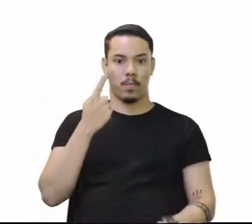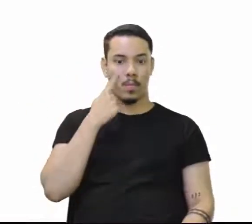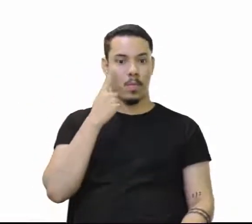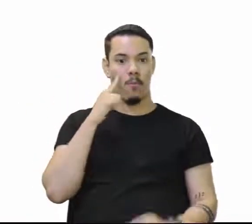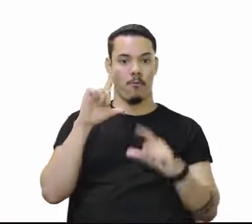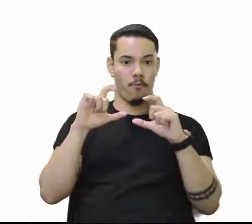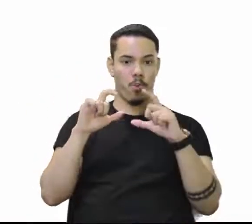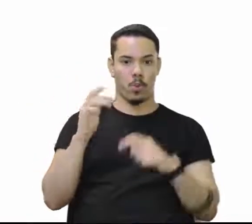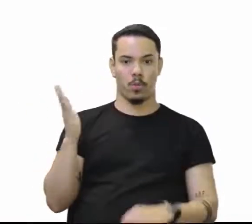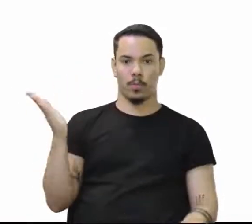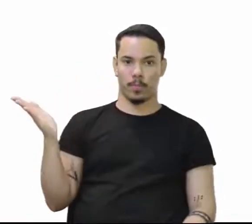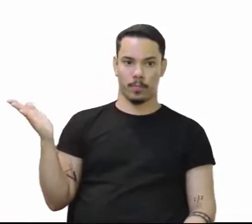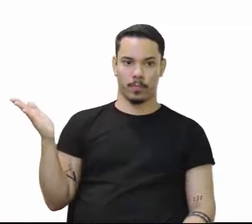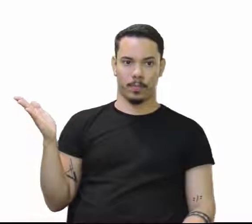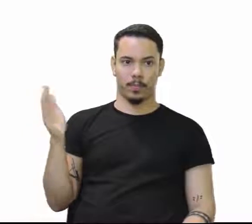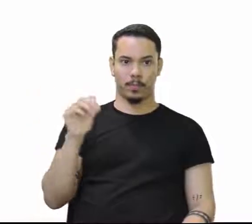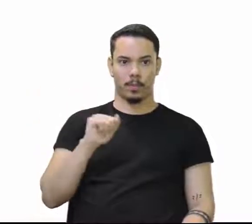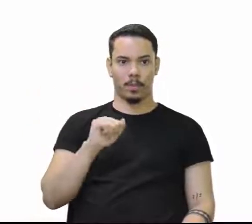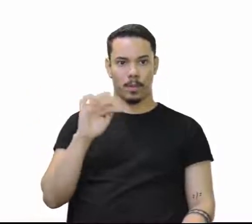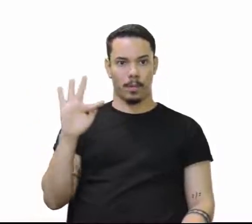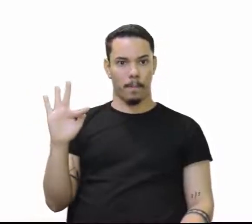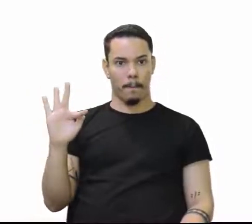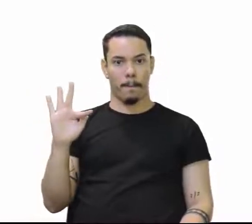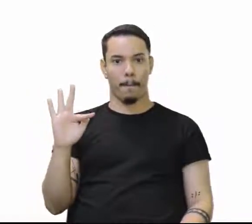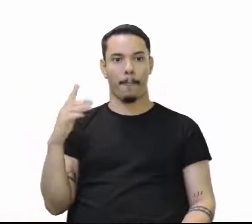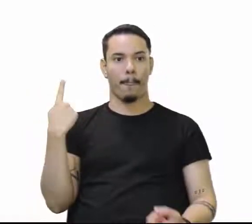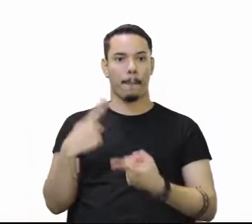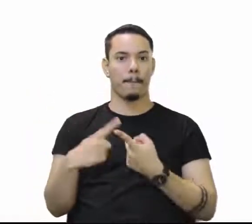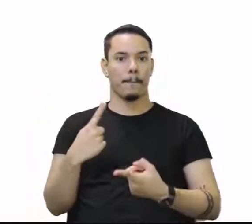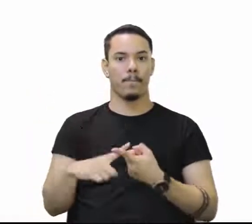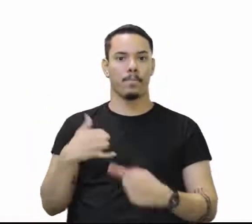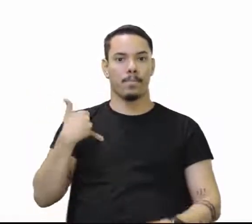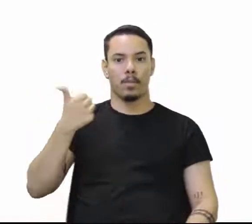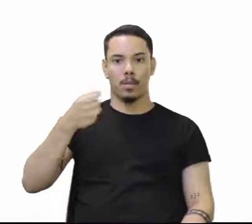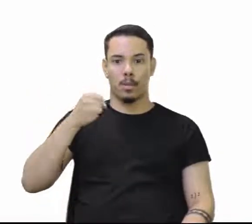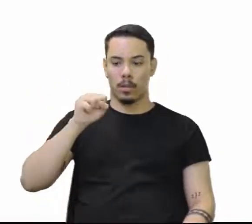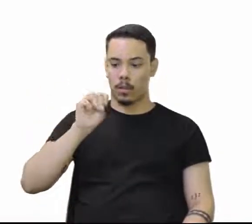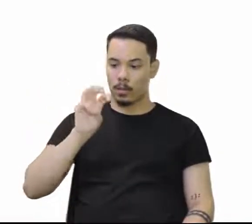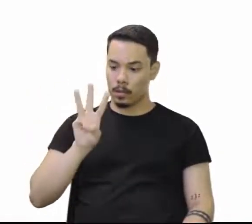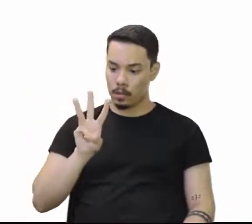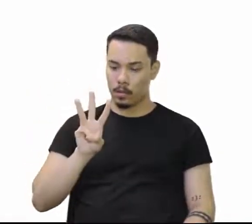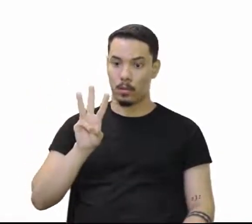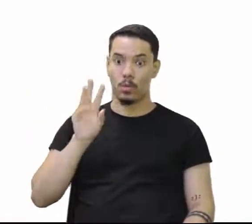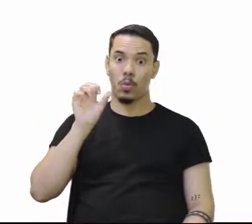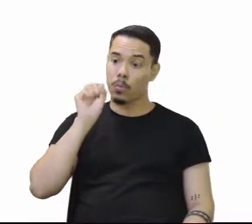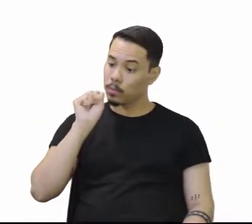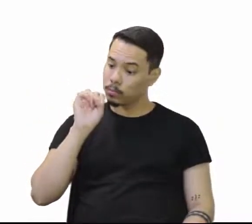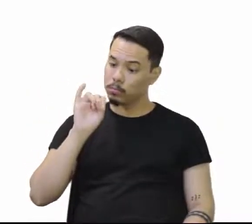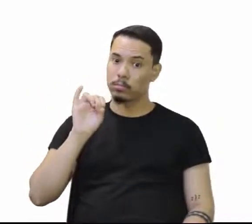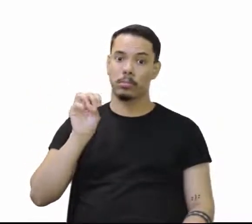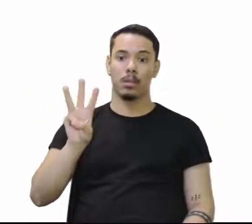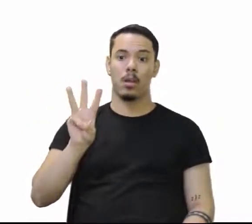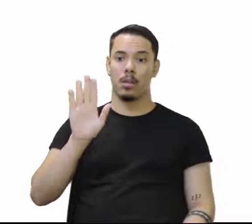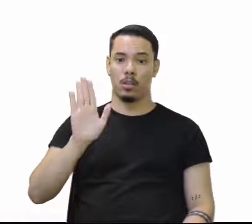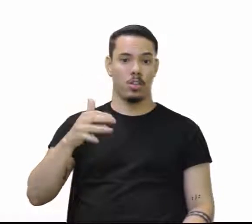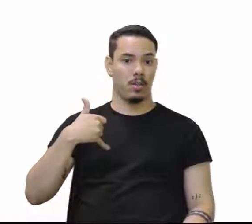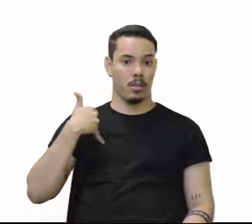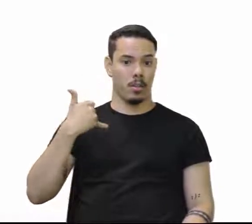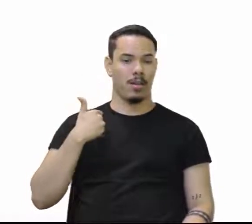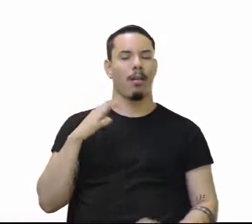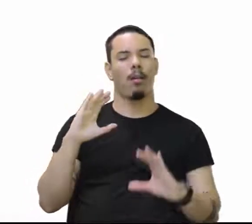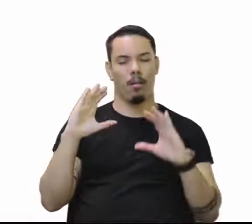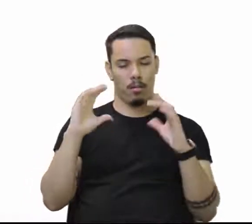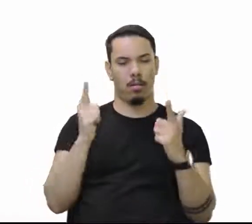essa foto de Aloysio Ferreira, que com 83 anos, Aloysio Ferreira, é claro que aí é